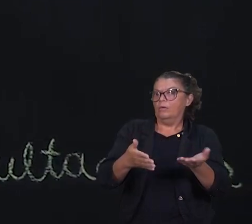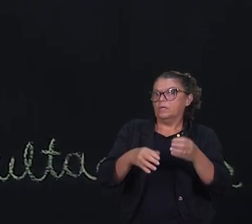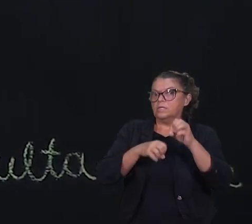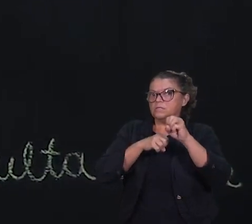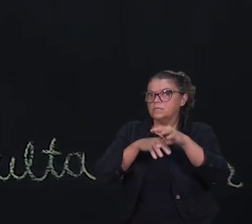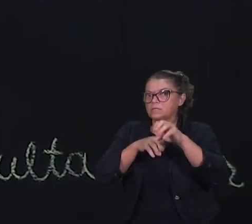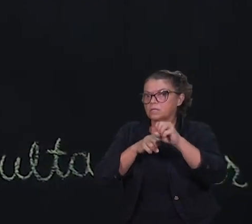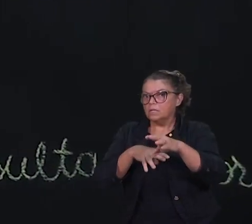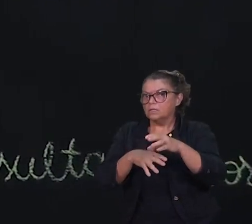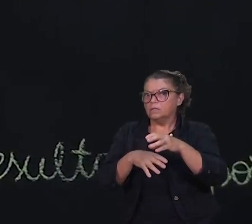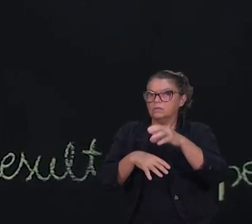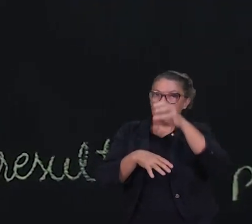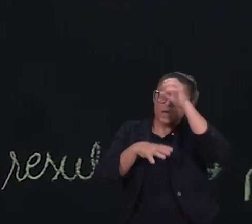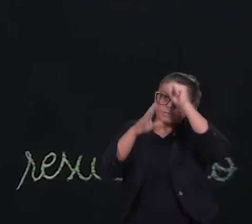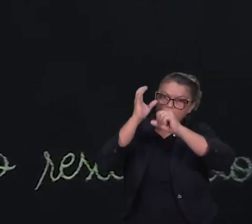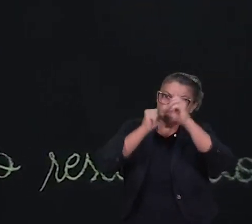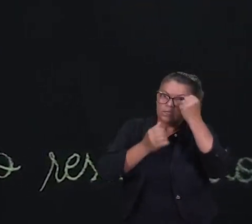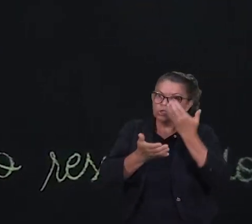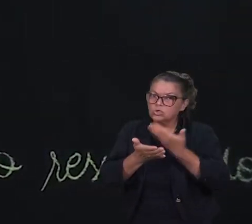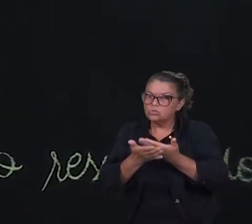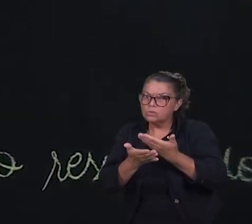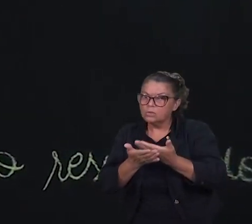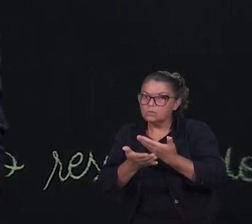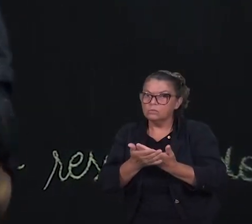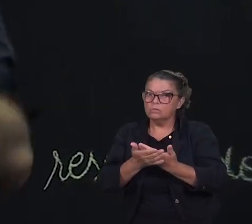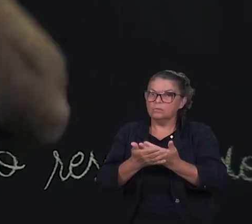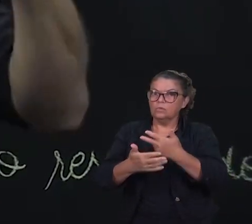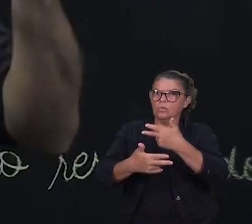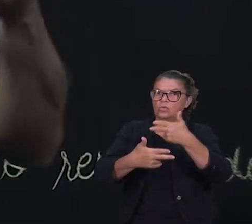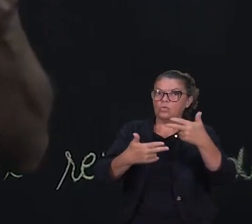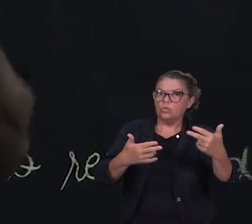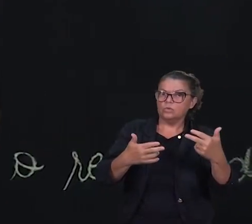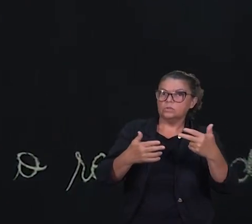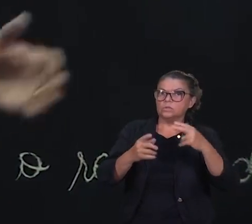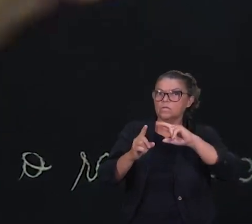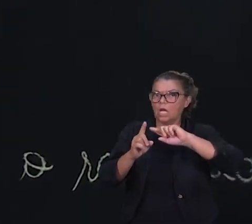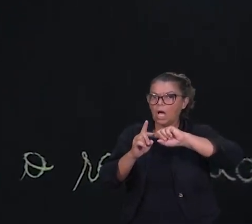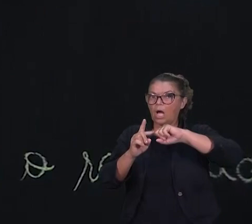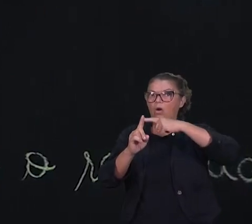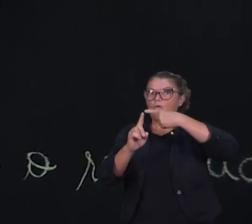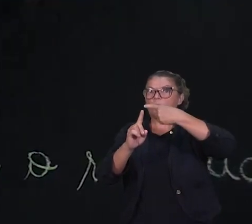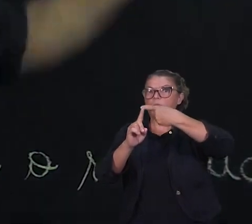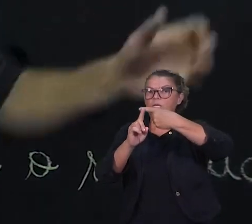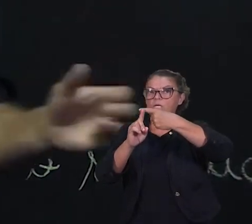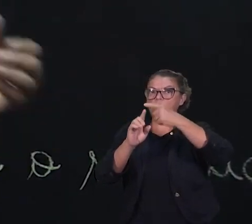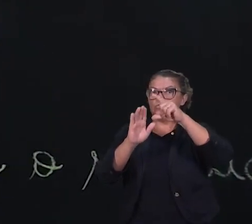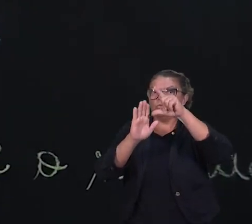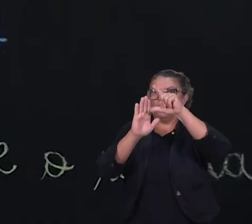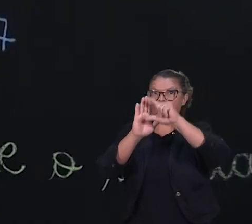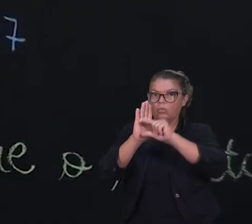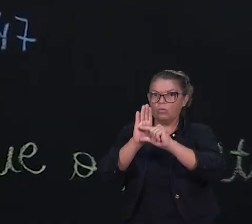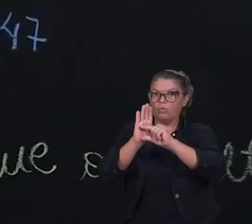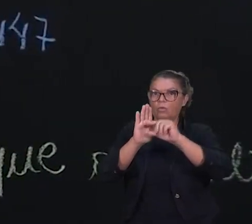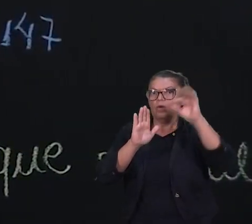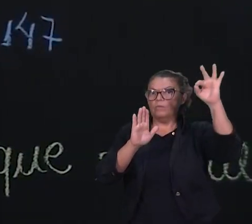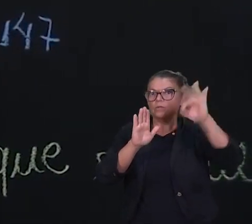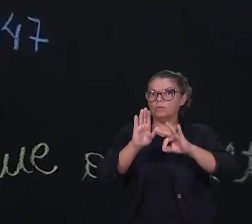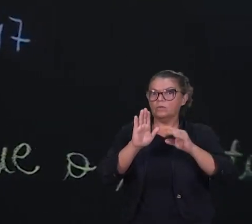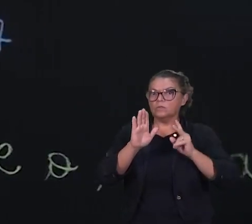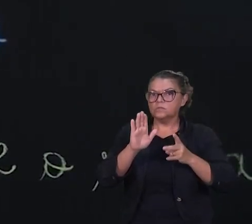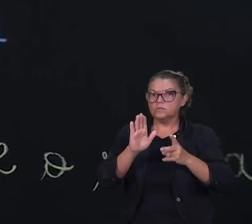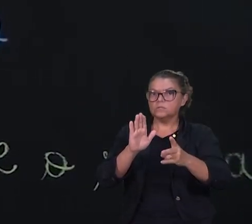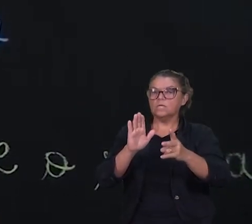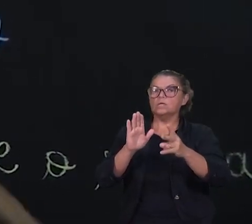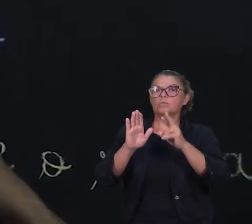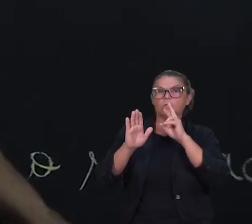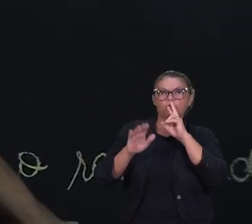elementos, onde elas vão representar aumento ou acréscimo no caso, né? Ou redução percentual, sempre